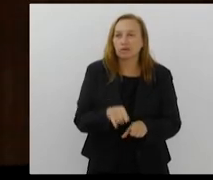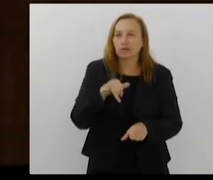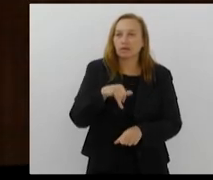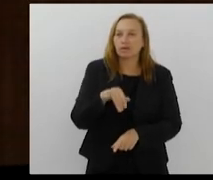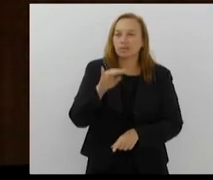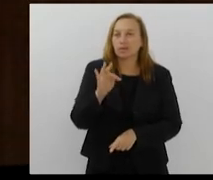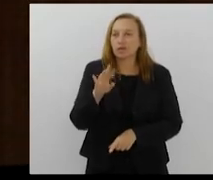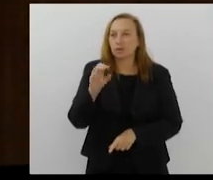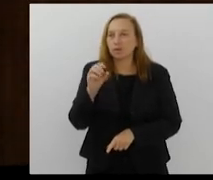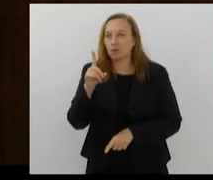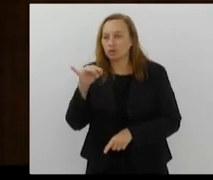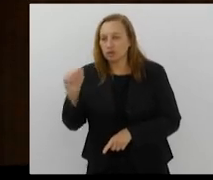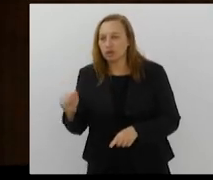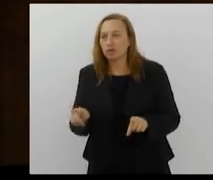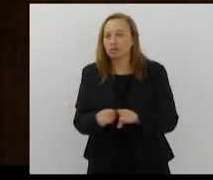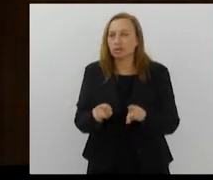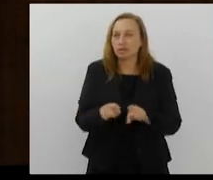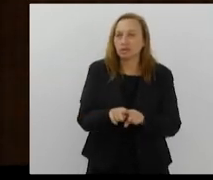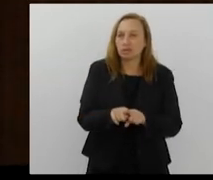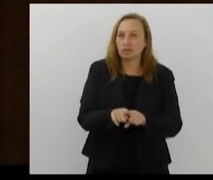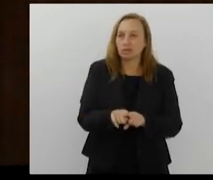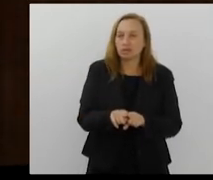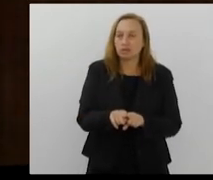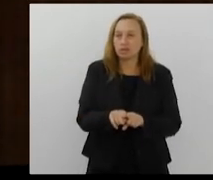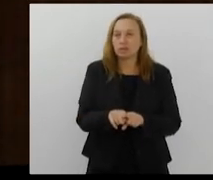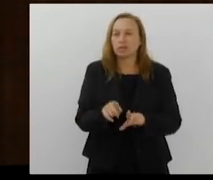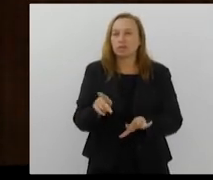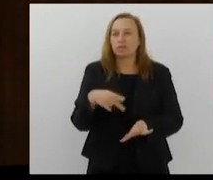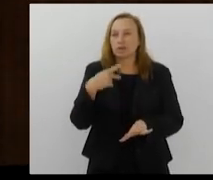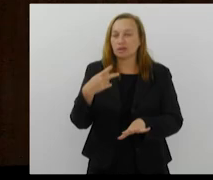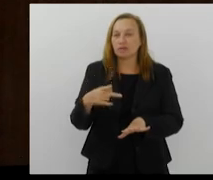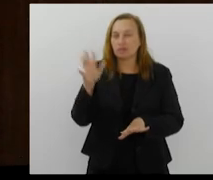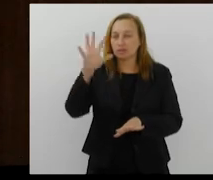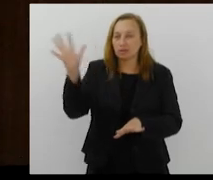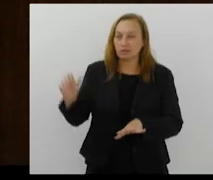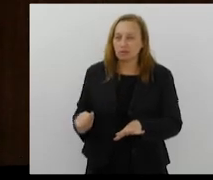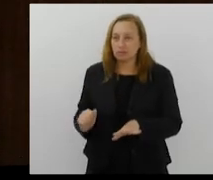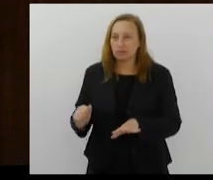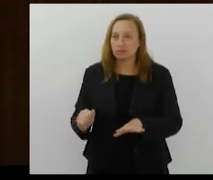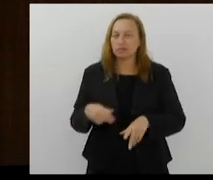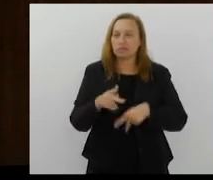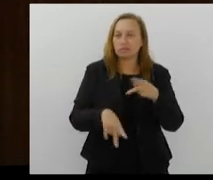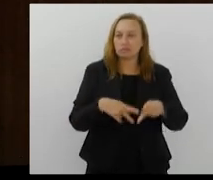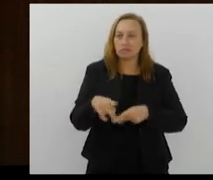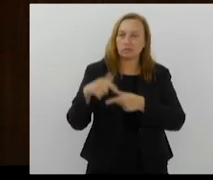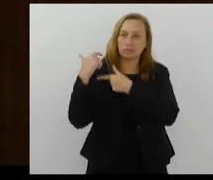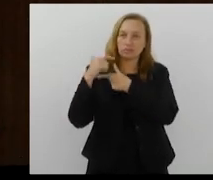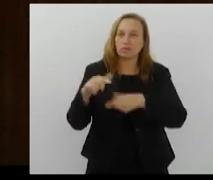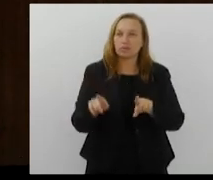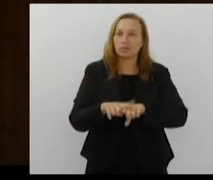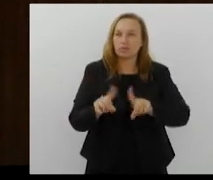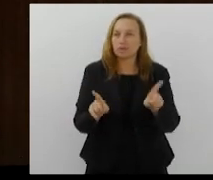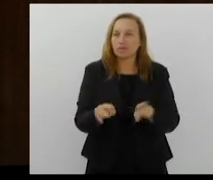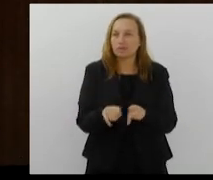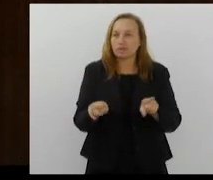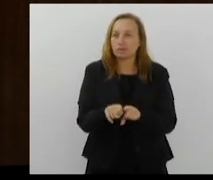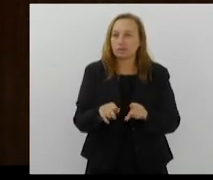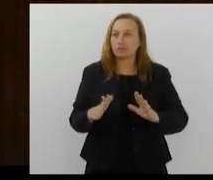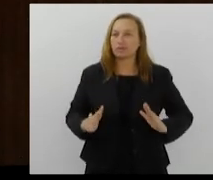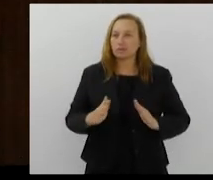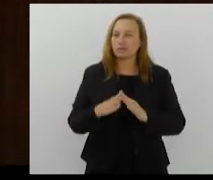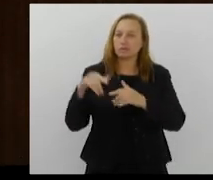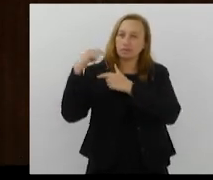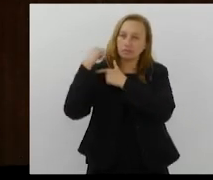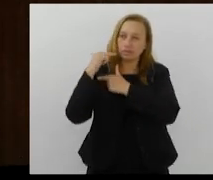e pelas expressões de cultura de matriz africana, indígenas de povos tradicionais, mas também é uma casa de